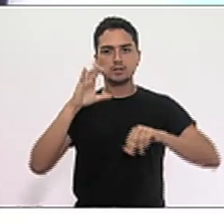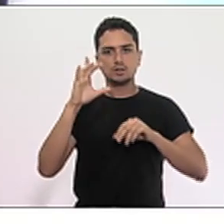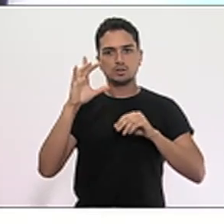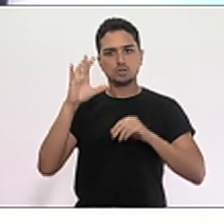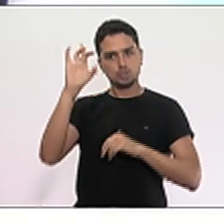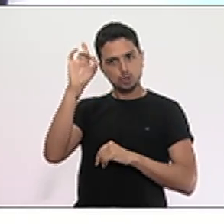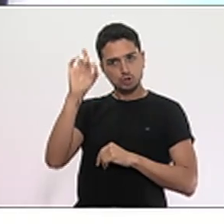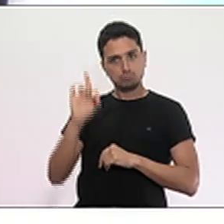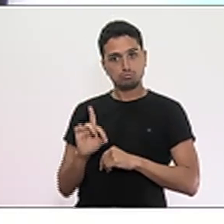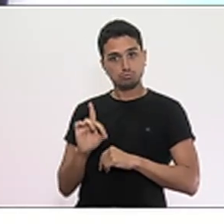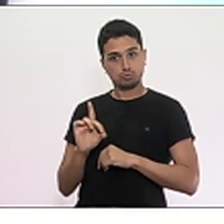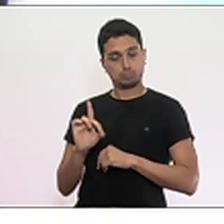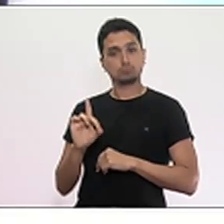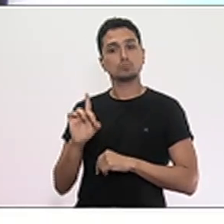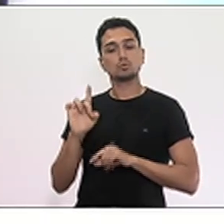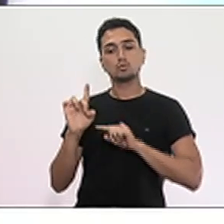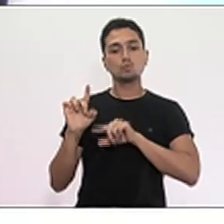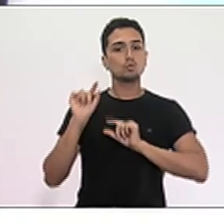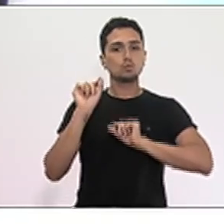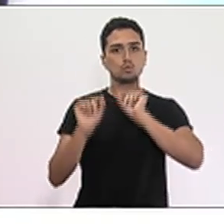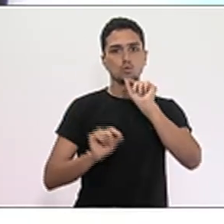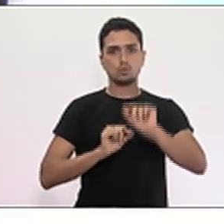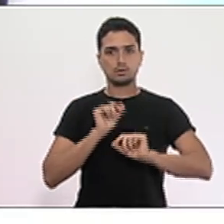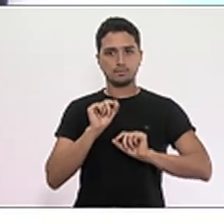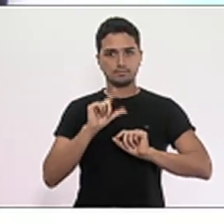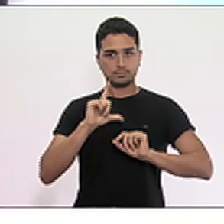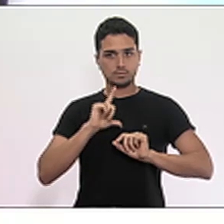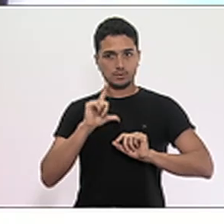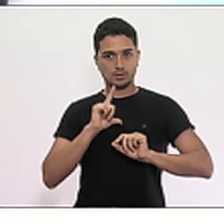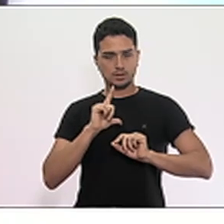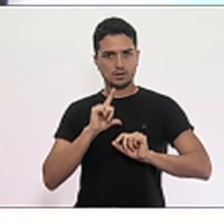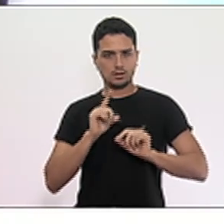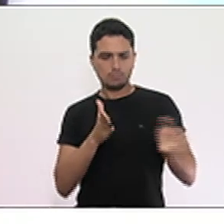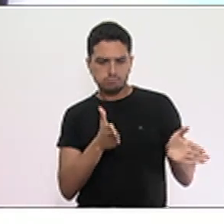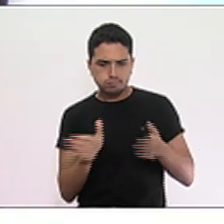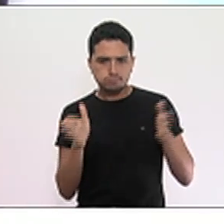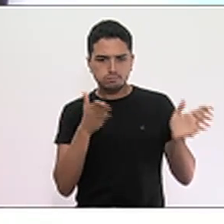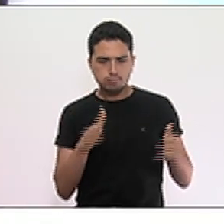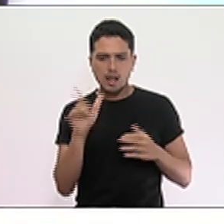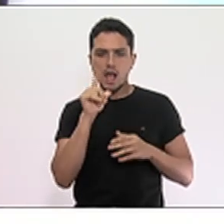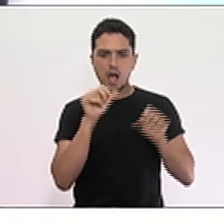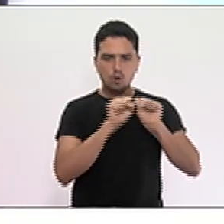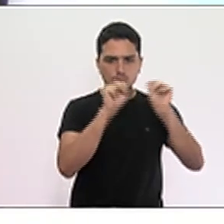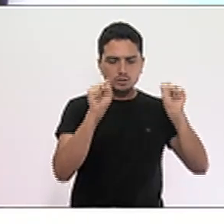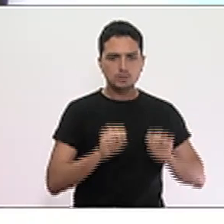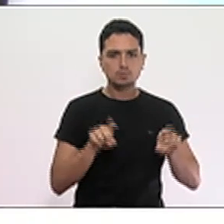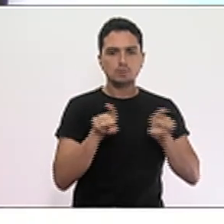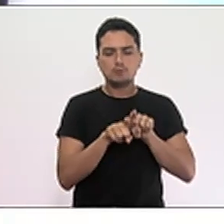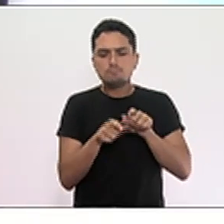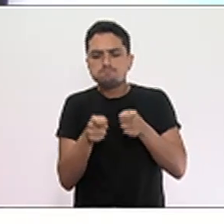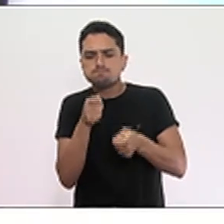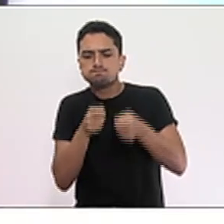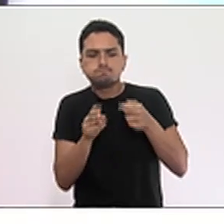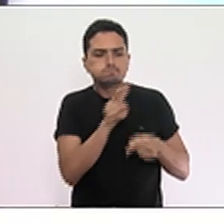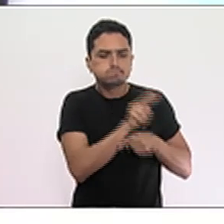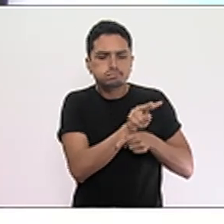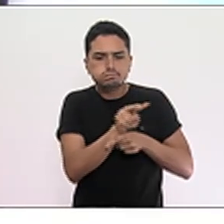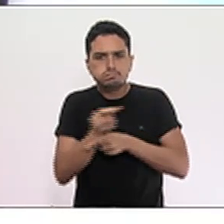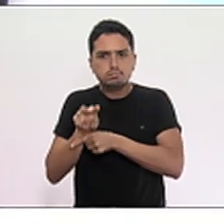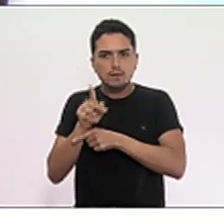de política estadual de recursos hídricos e também a parte de monitoramento. Temos 3